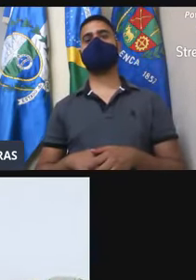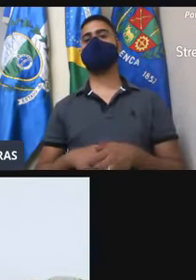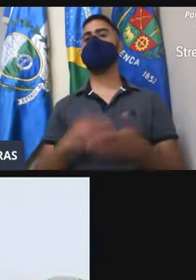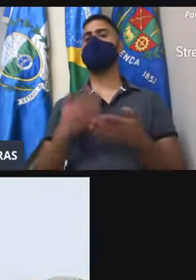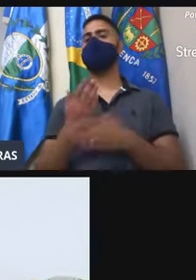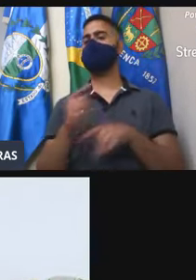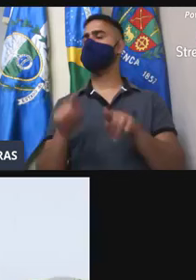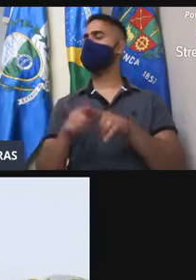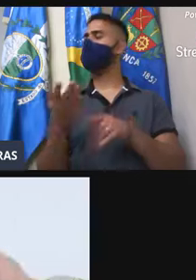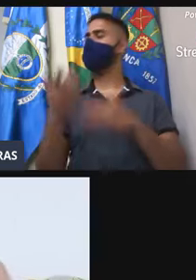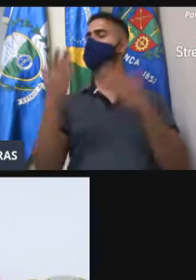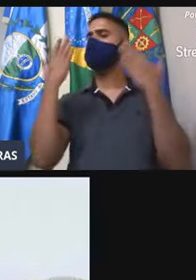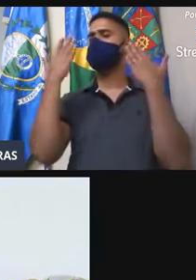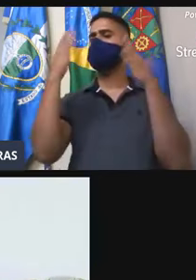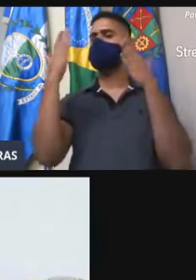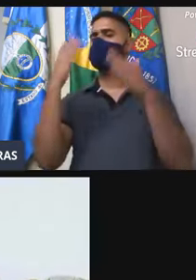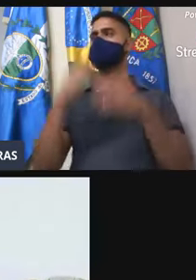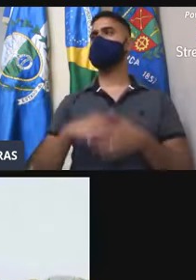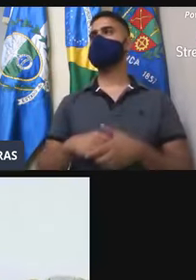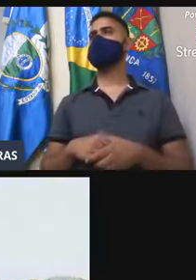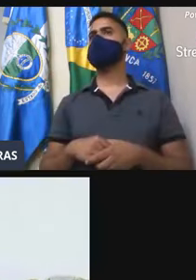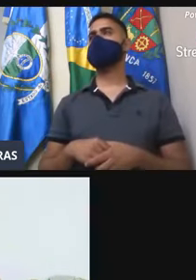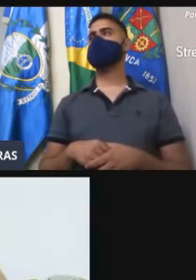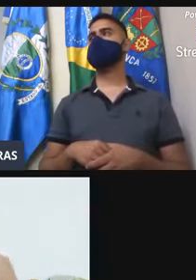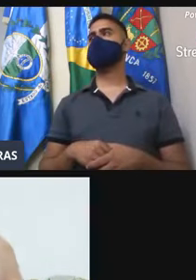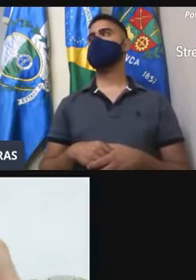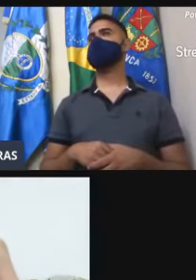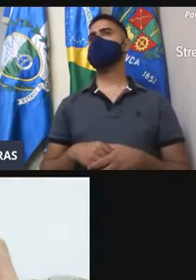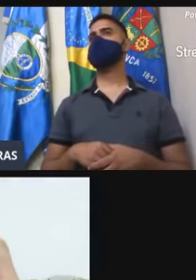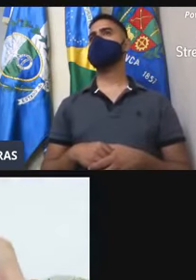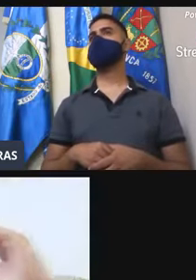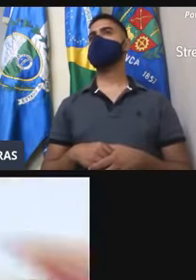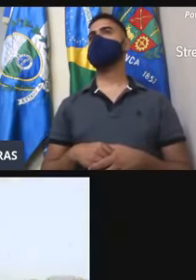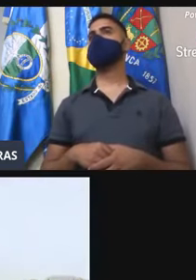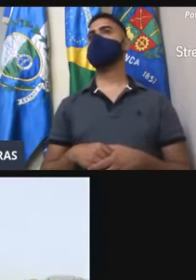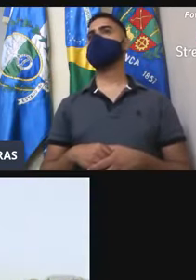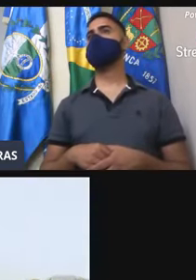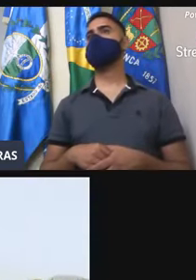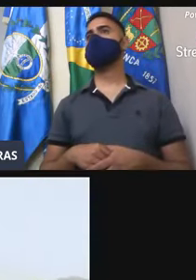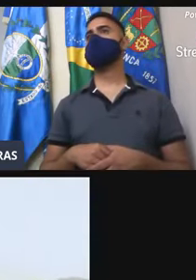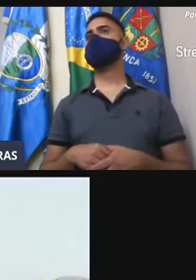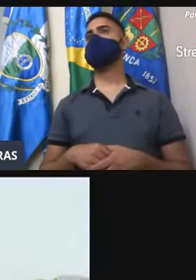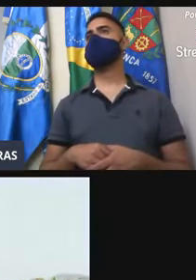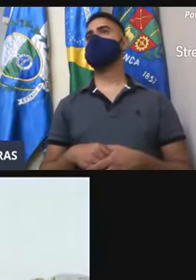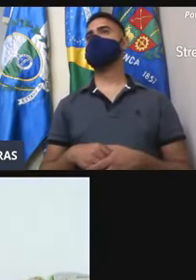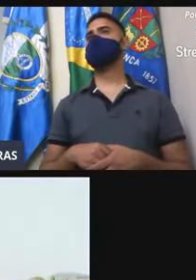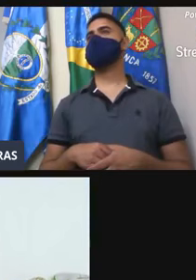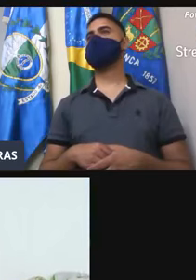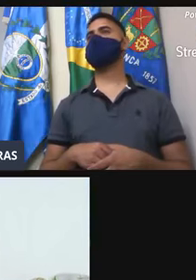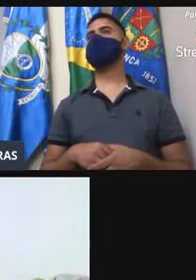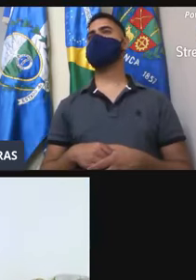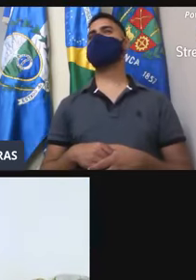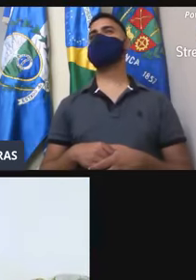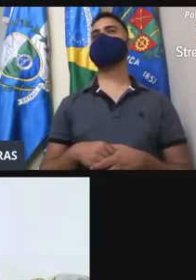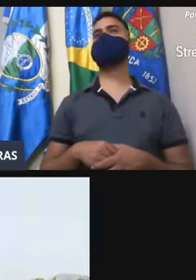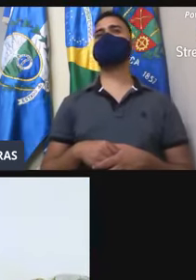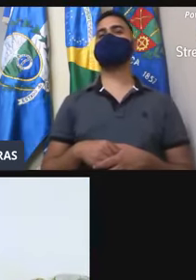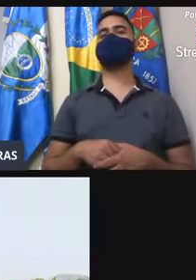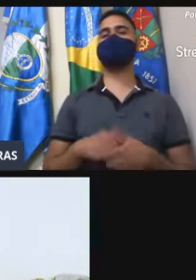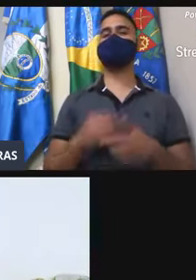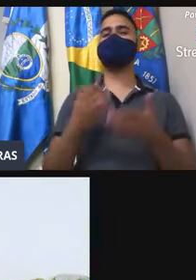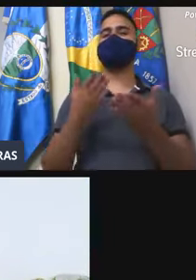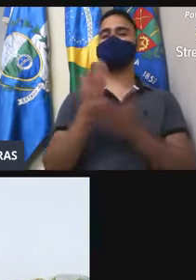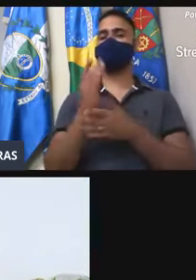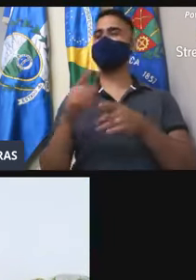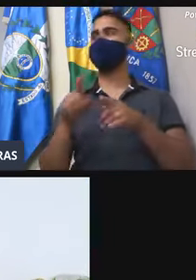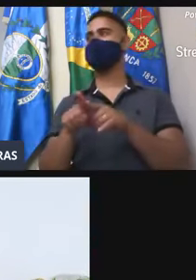também quero parabenizar o vereador Rafael. Obrigado, vereador. Vereador Paulo César Alfena. Seu sim. Obrigado, vereador. Vereador